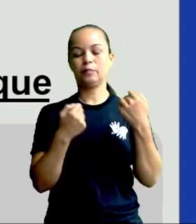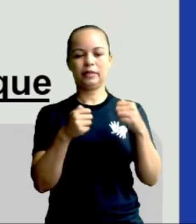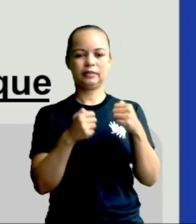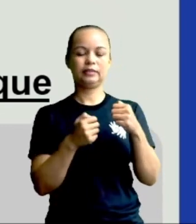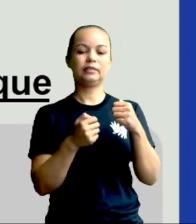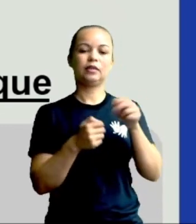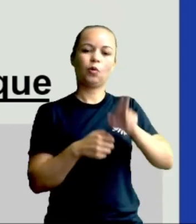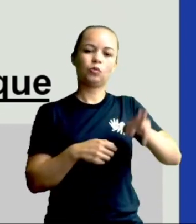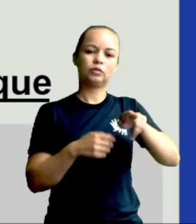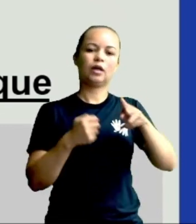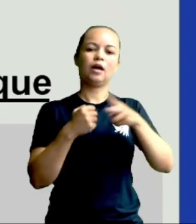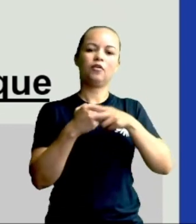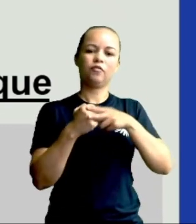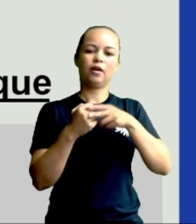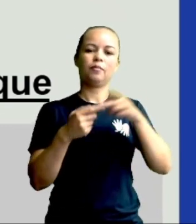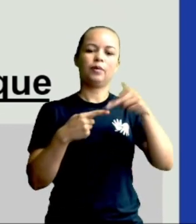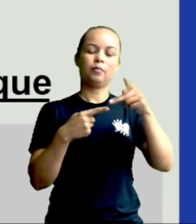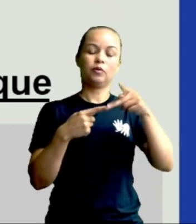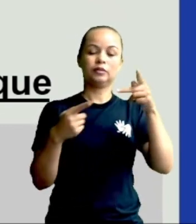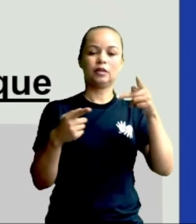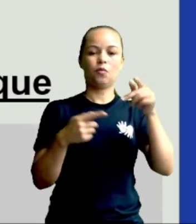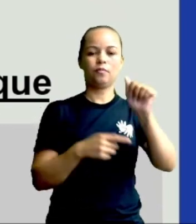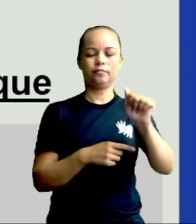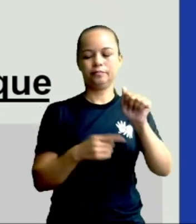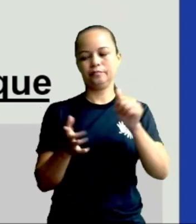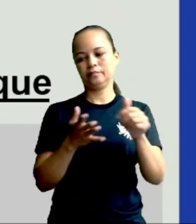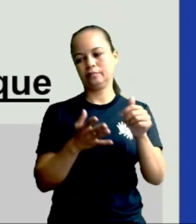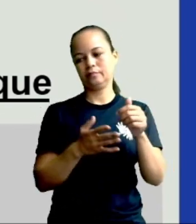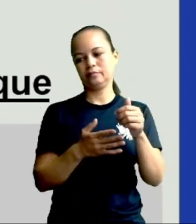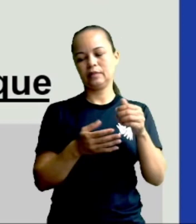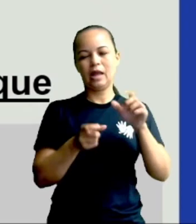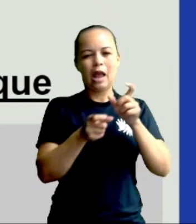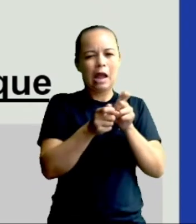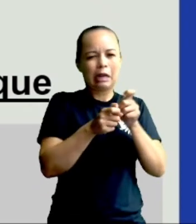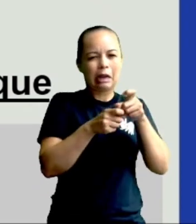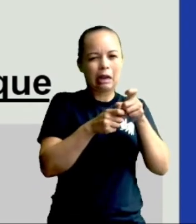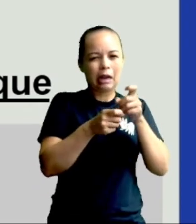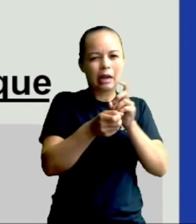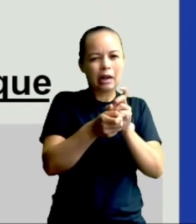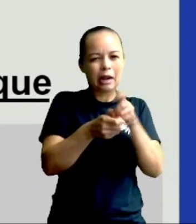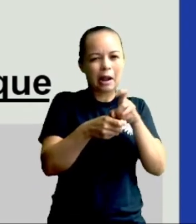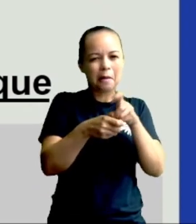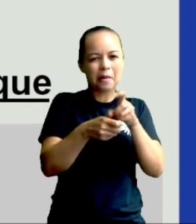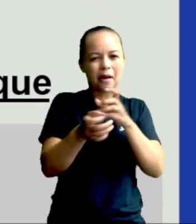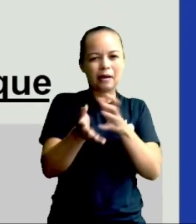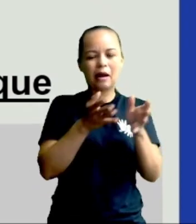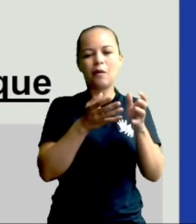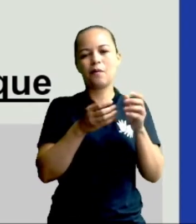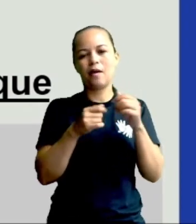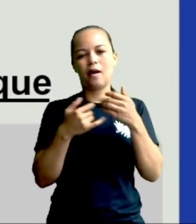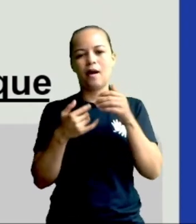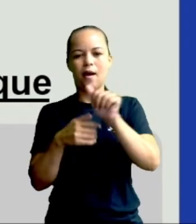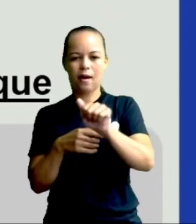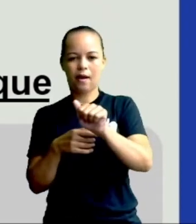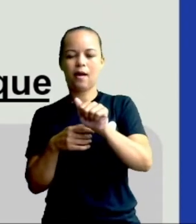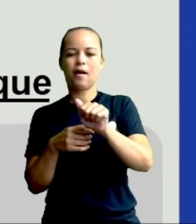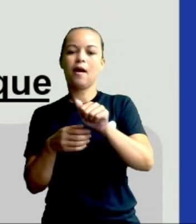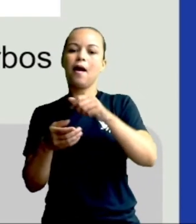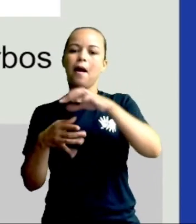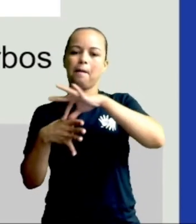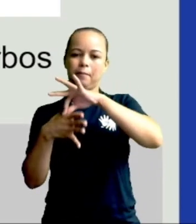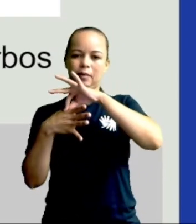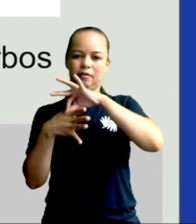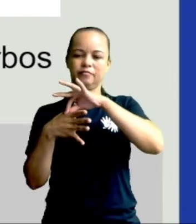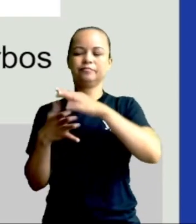a preposição a preferir almoçar camar um bife com a letra g está falsa